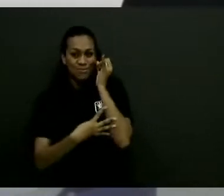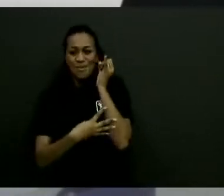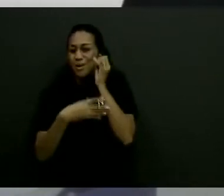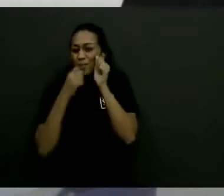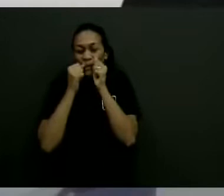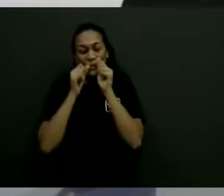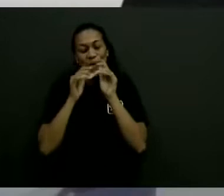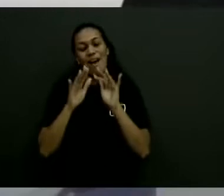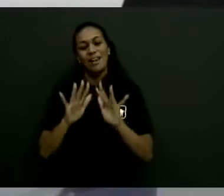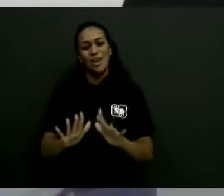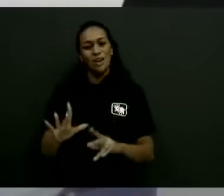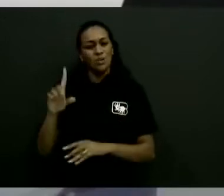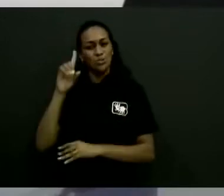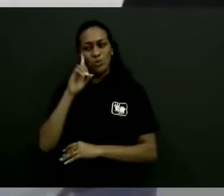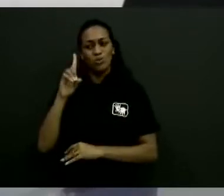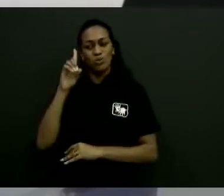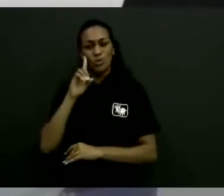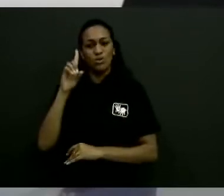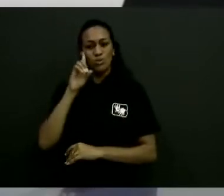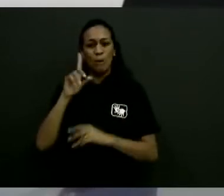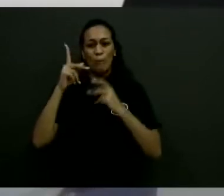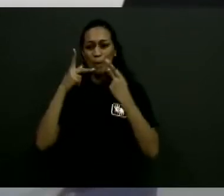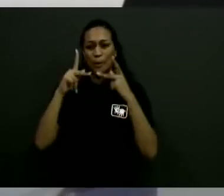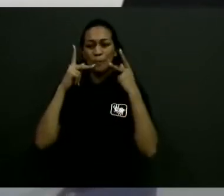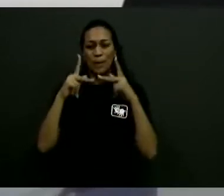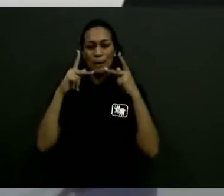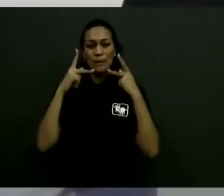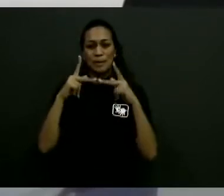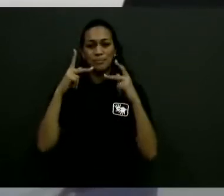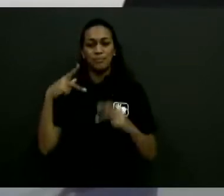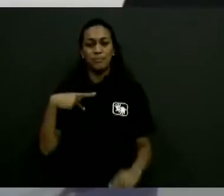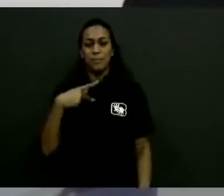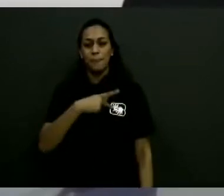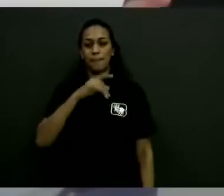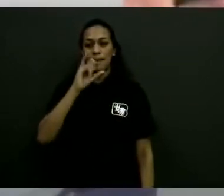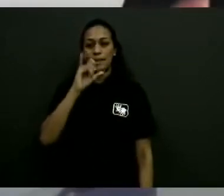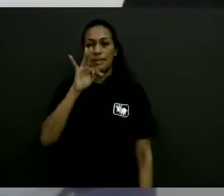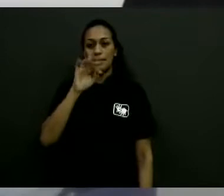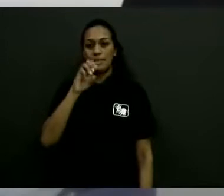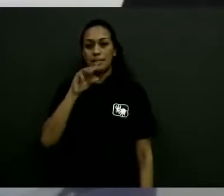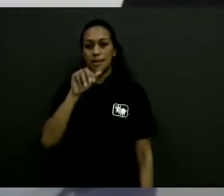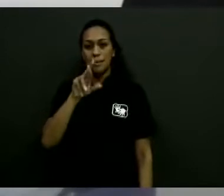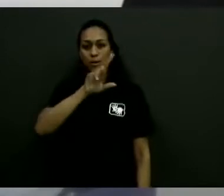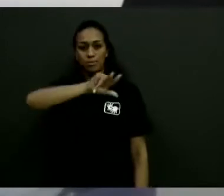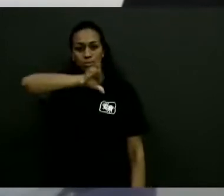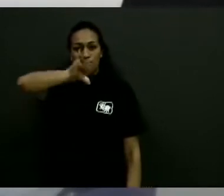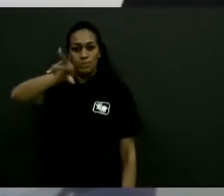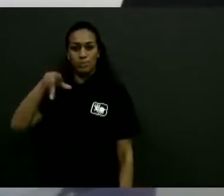hein? Todo dia eu estou pregando pastor Itamar, pastor Luiz, demais pastores,